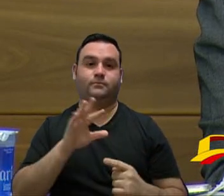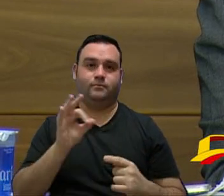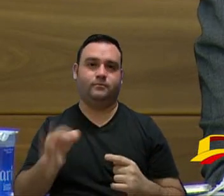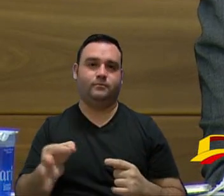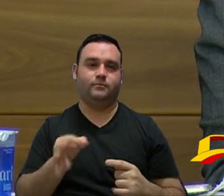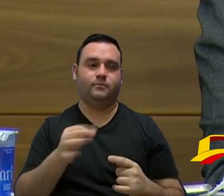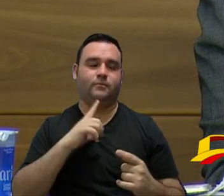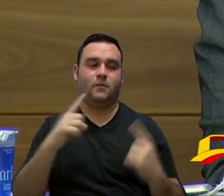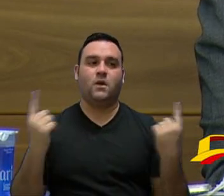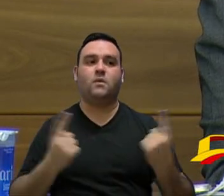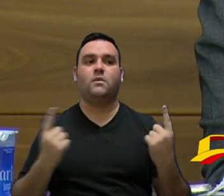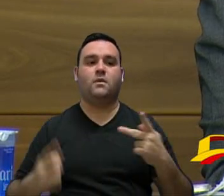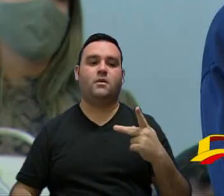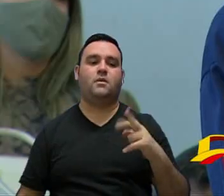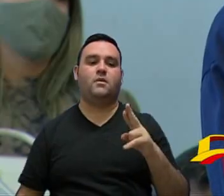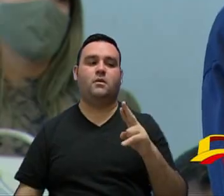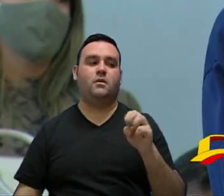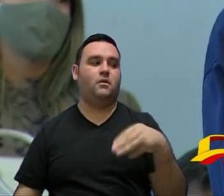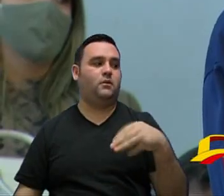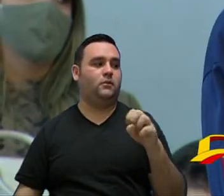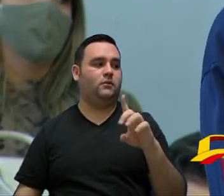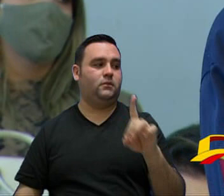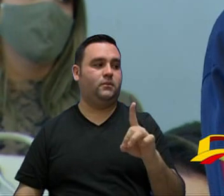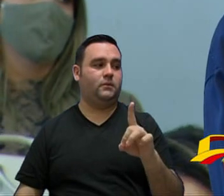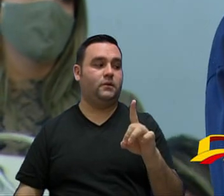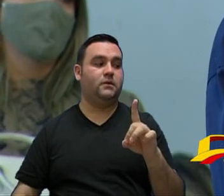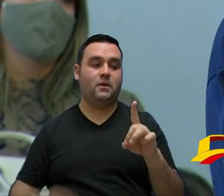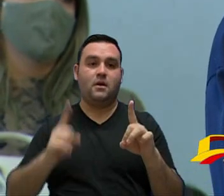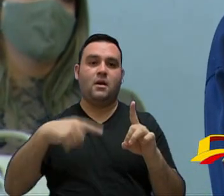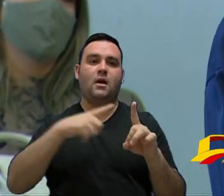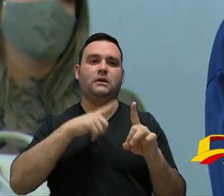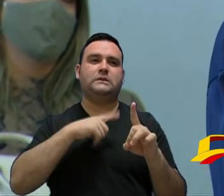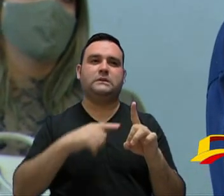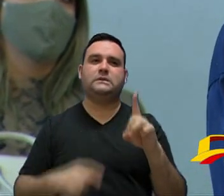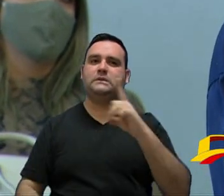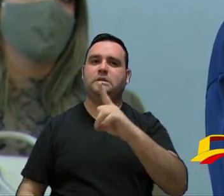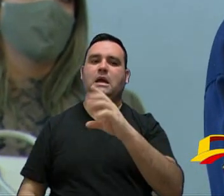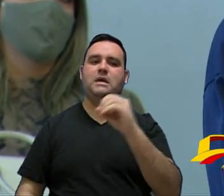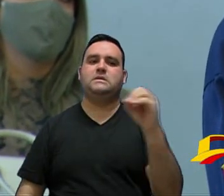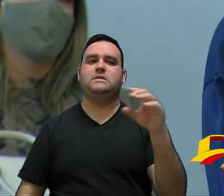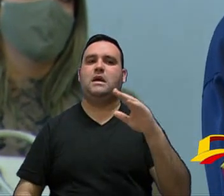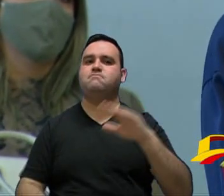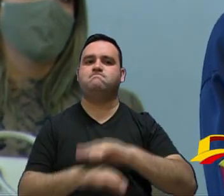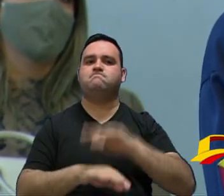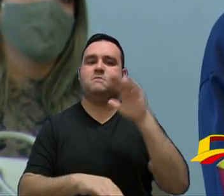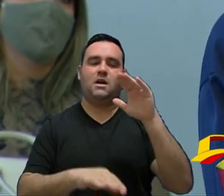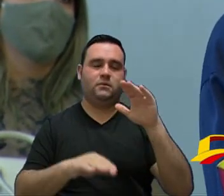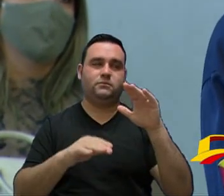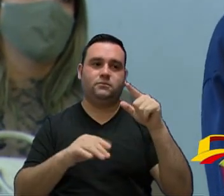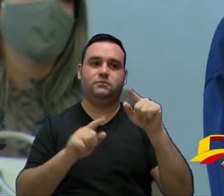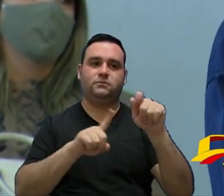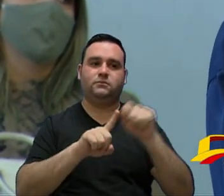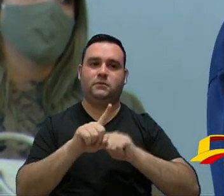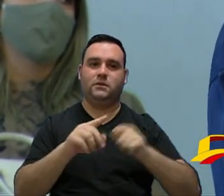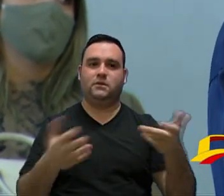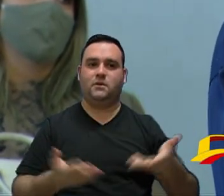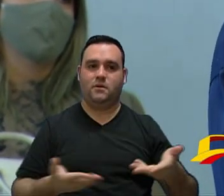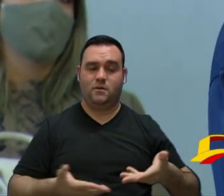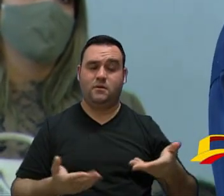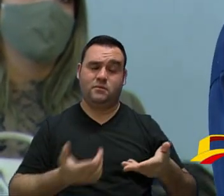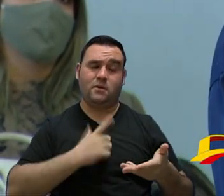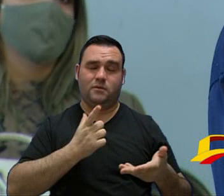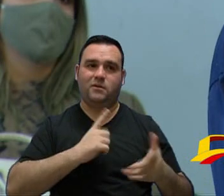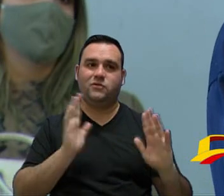para das ambulâncias da premed elas fizeram mais de 100 atendimentos nesse mês né